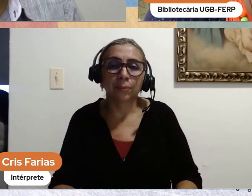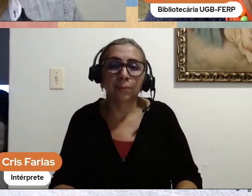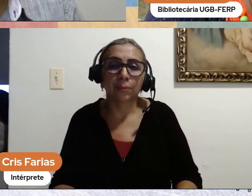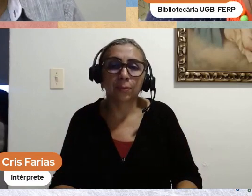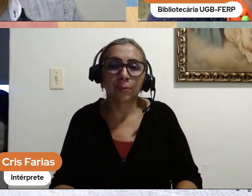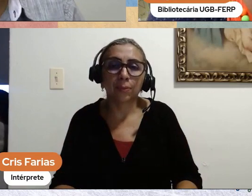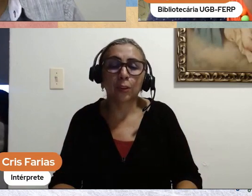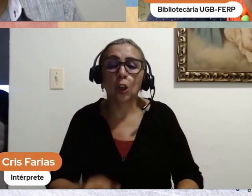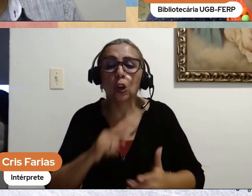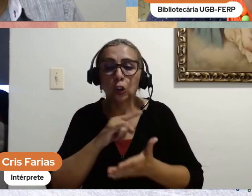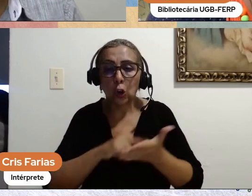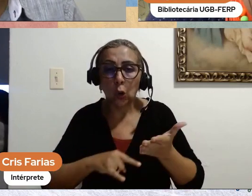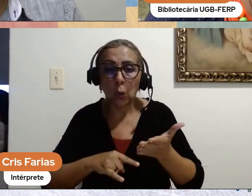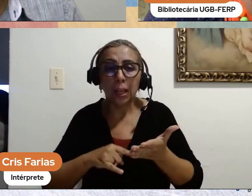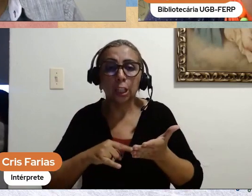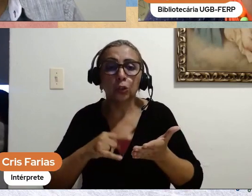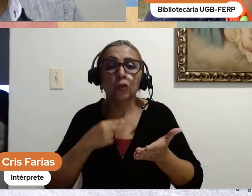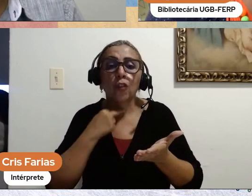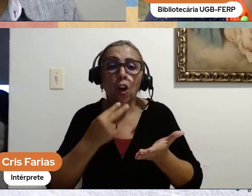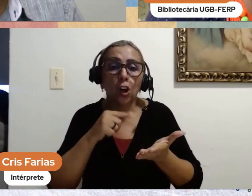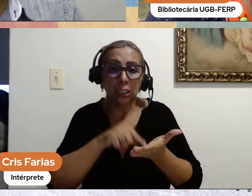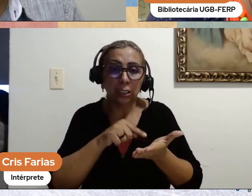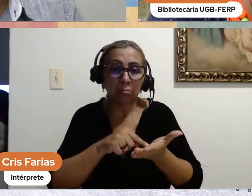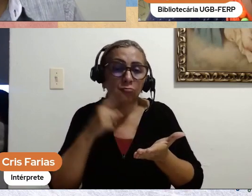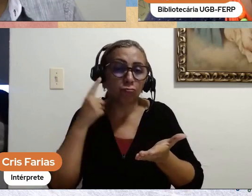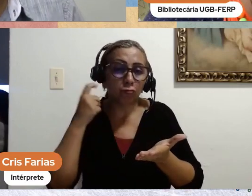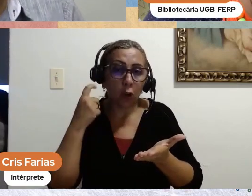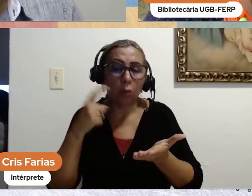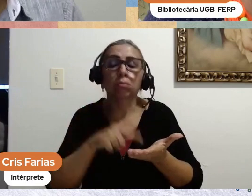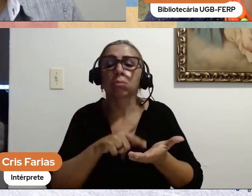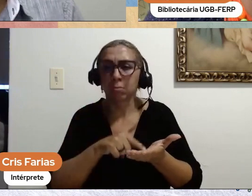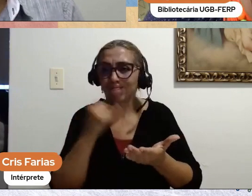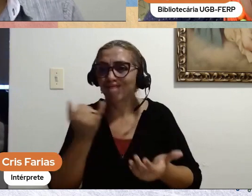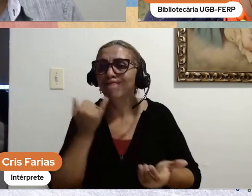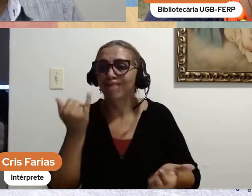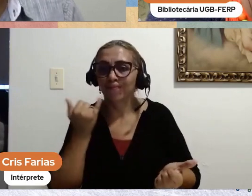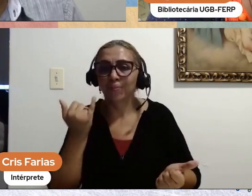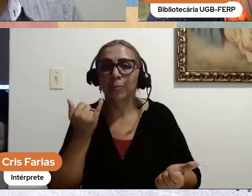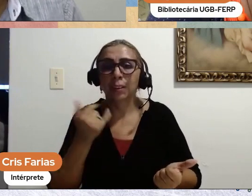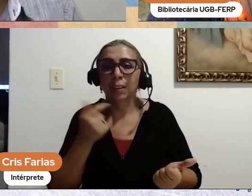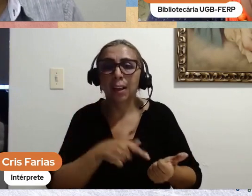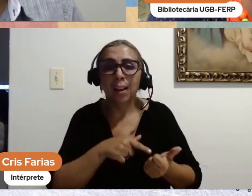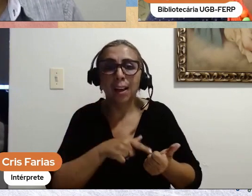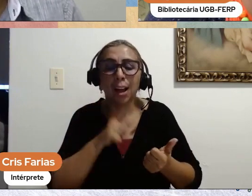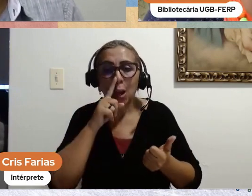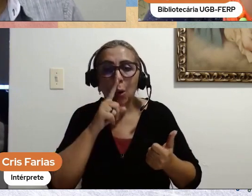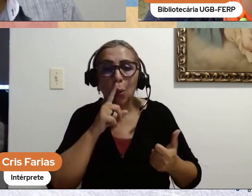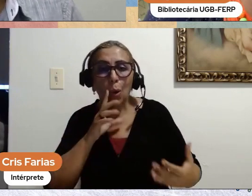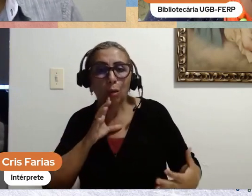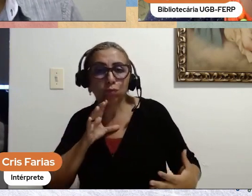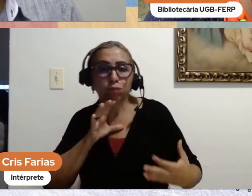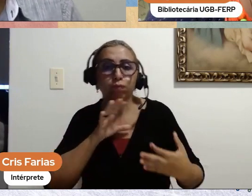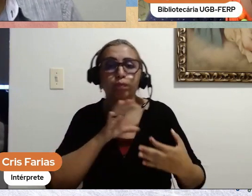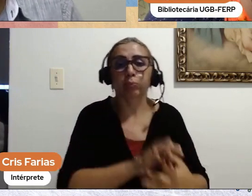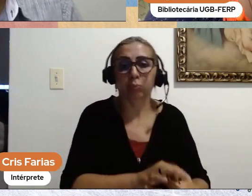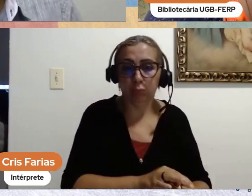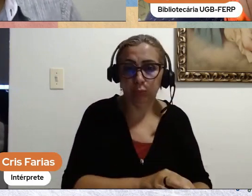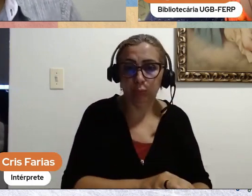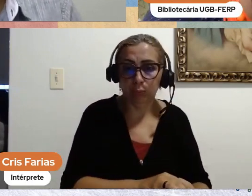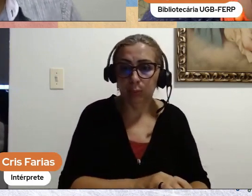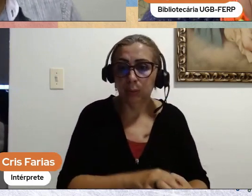o documento oral é por si só de extrema importância, porque ele é a nossa extensão,